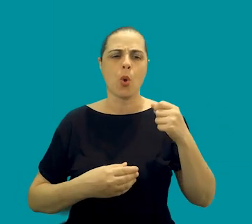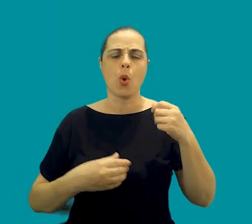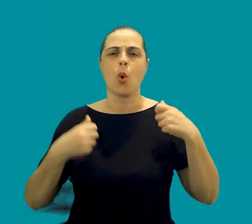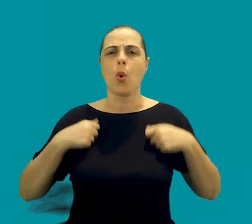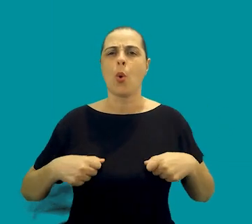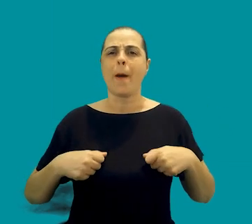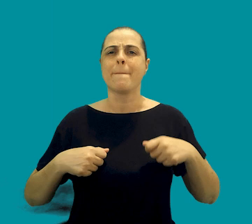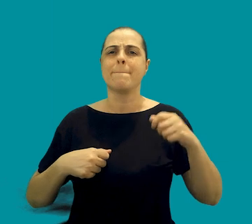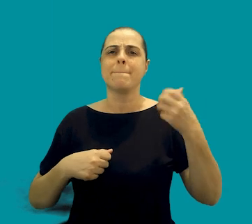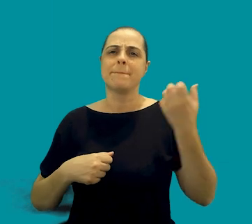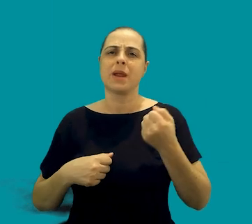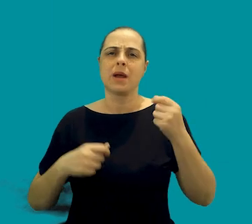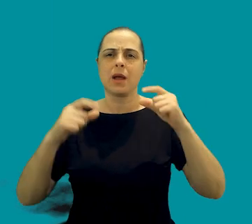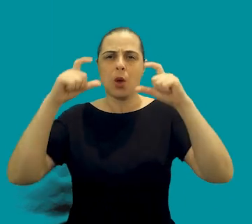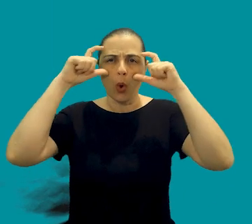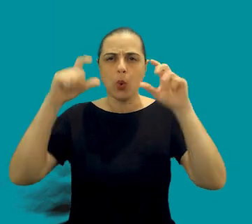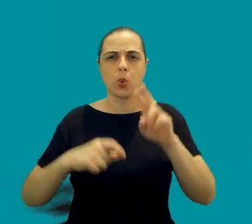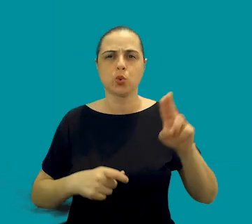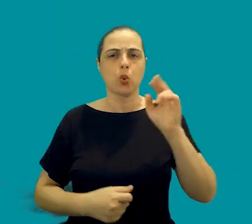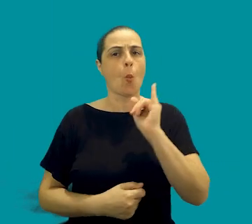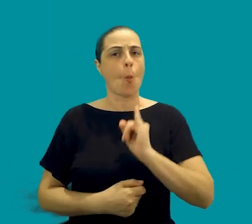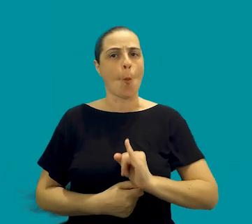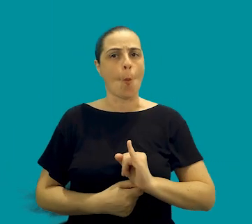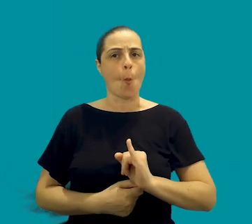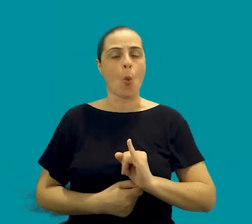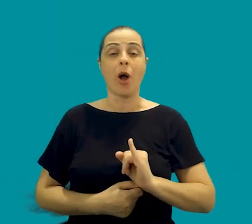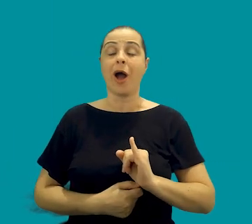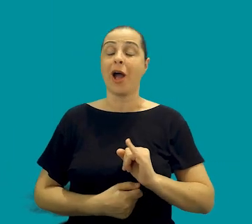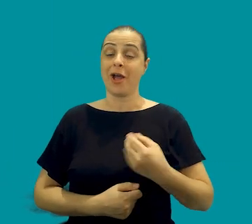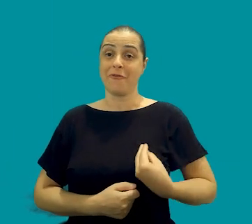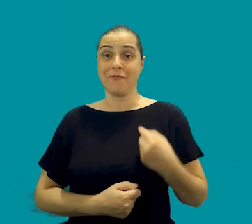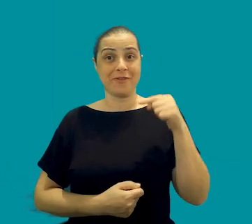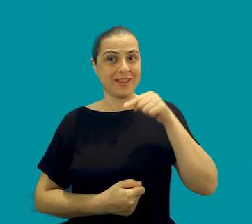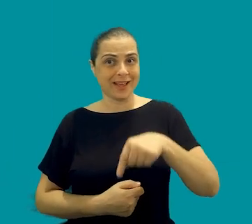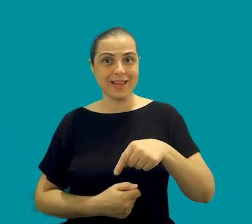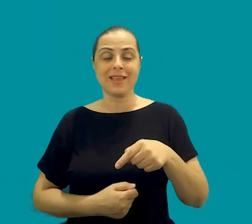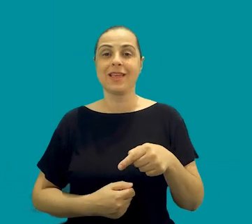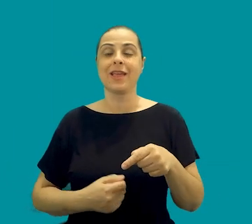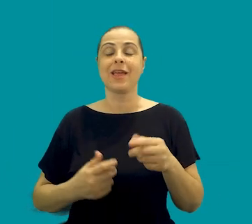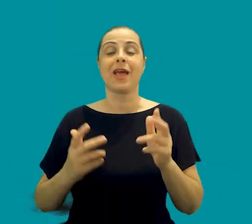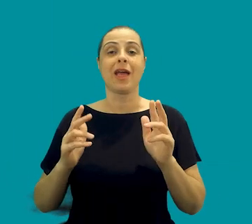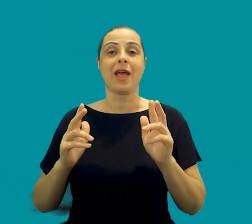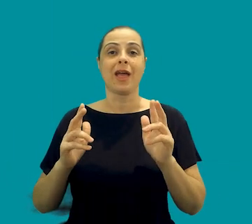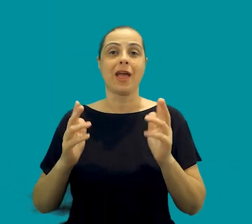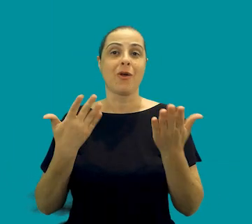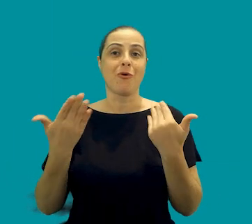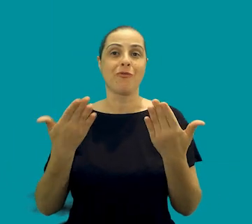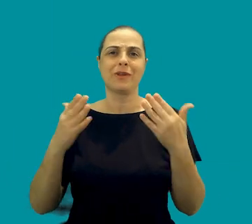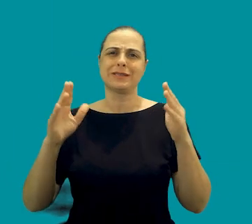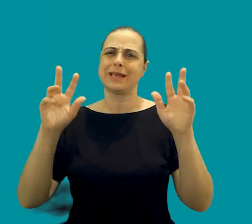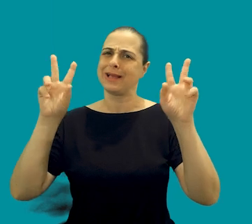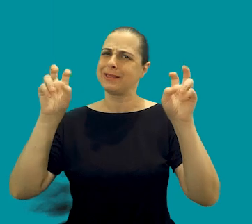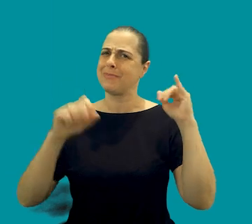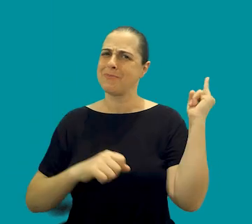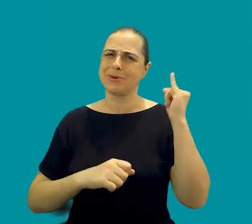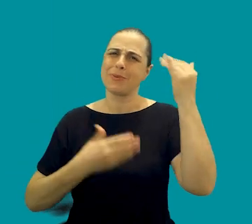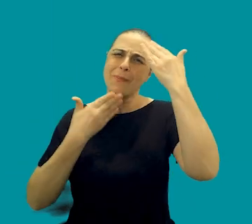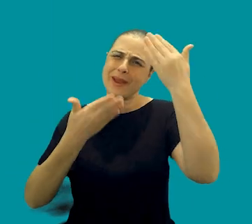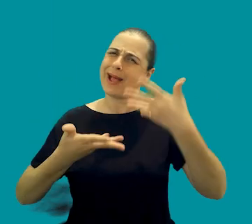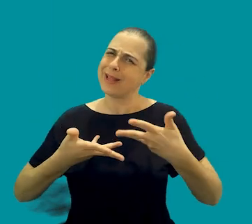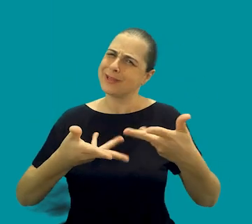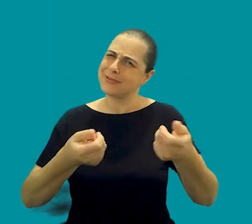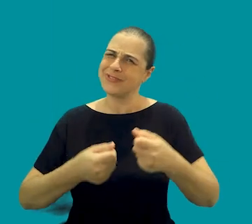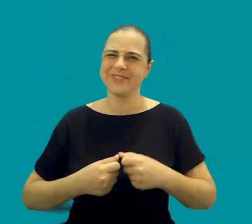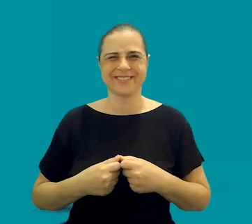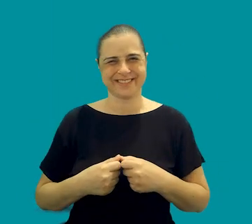de óculos, magro, enfim. Estou aqui para trabalhar com vocês e conversar sobre esse tema tão importante hoje. Obrigado pelo